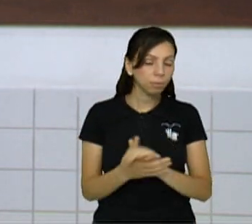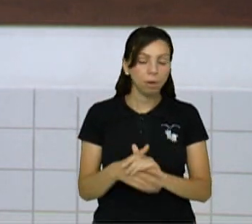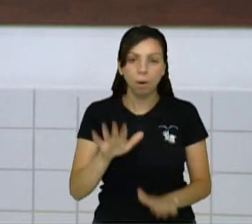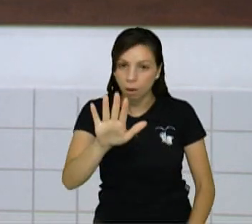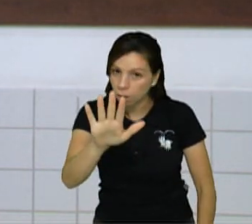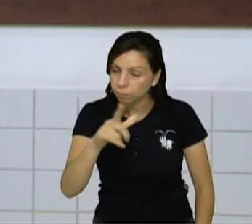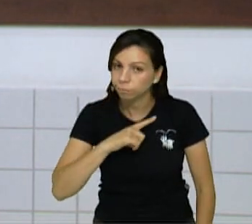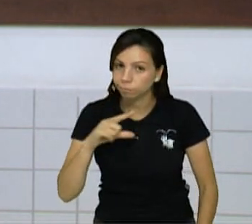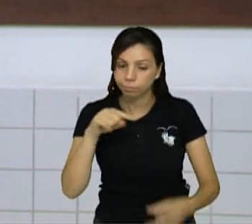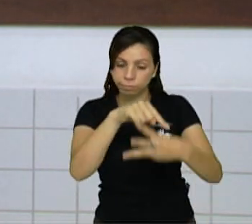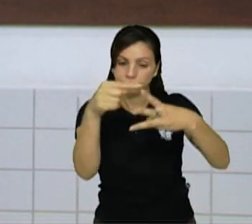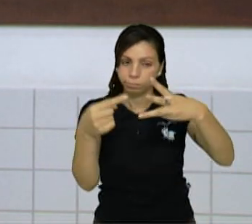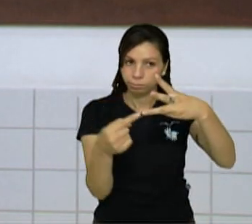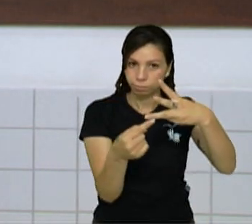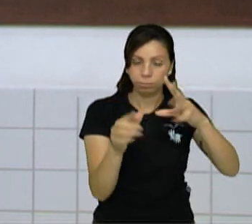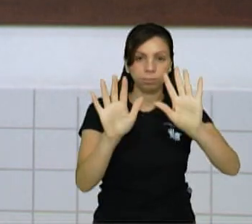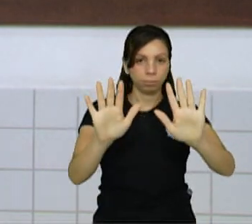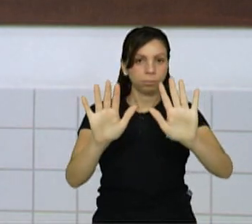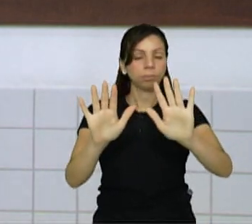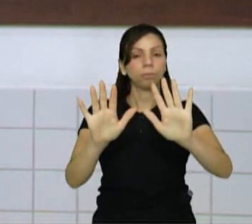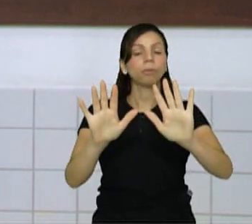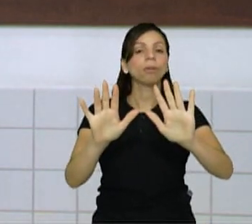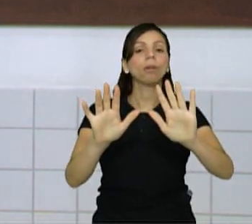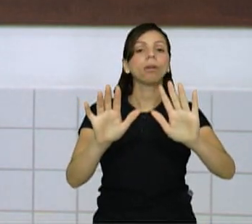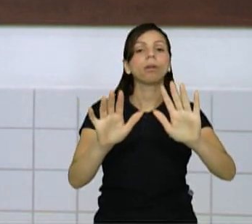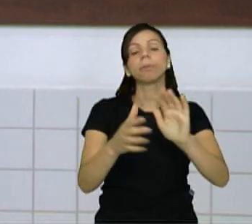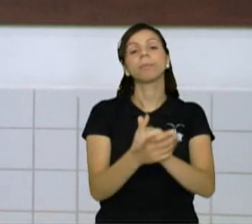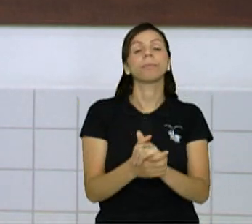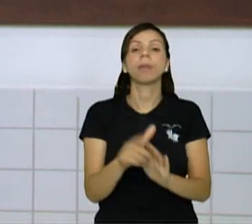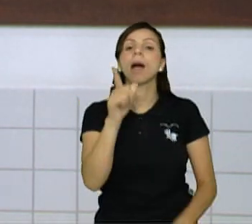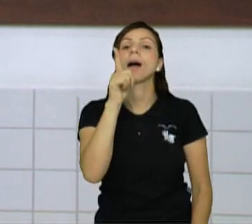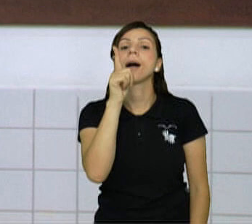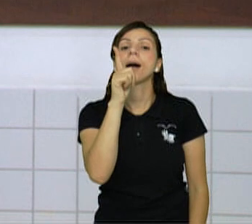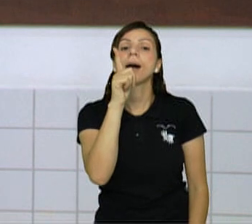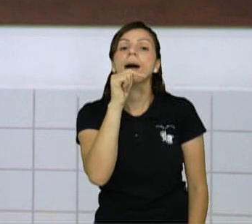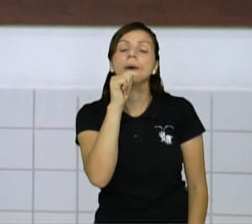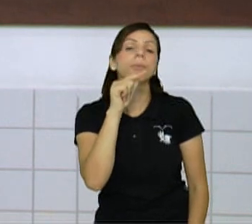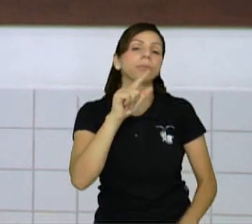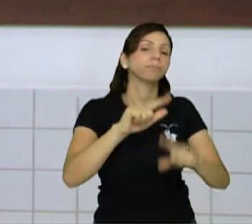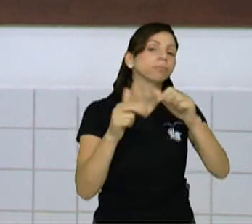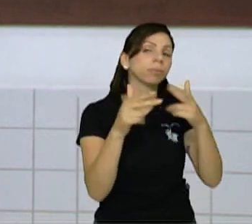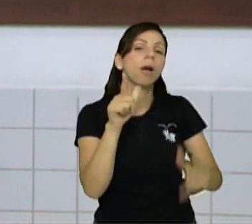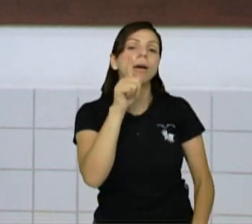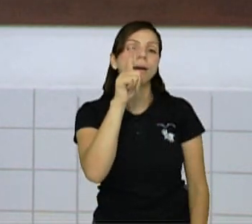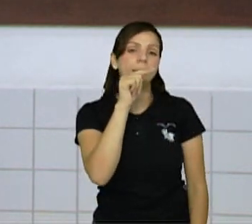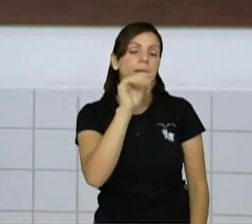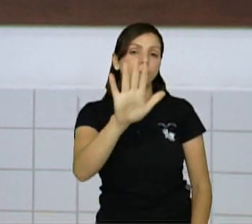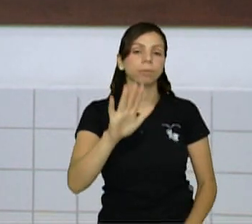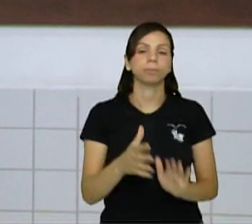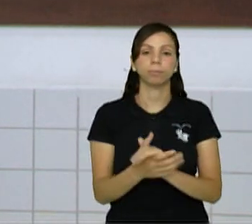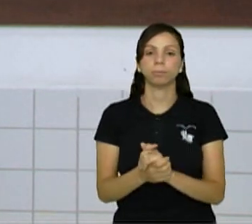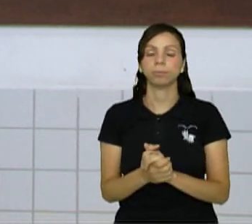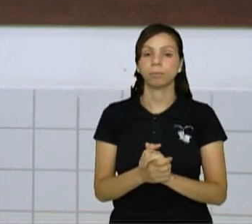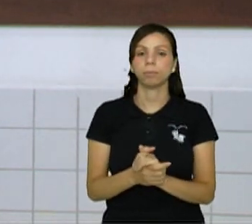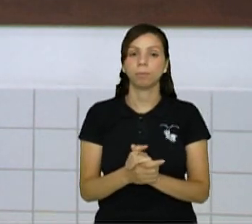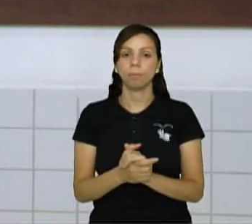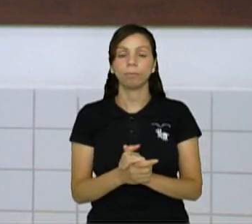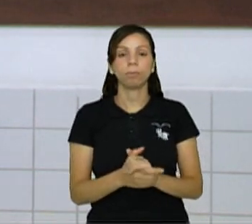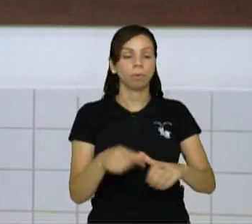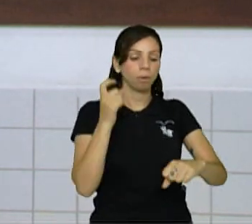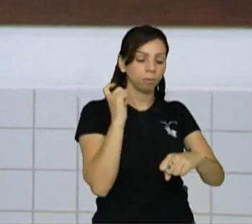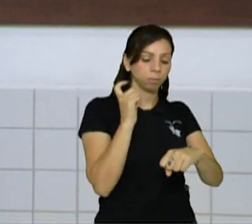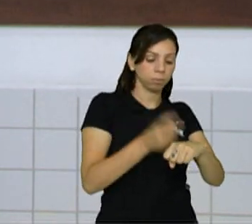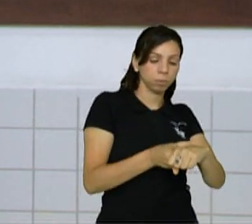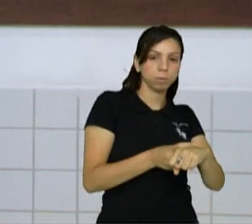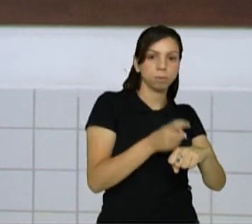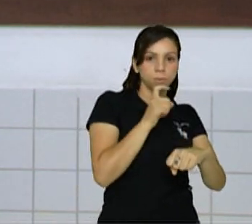tem 3 corpos. Vamos pegar um elemento, a água, a substância água. Vamos pegar água? Você tem lá água no estado